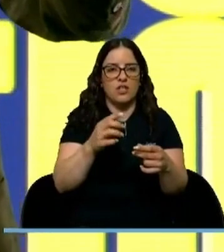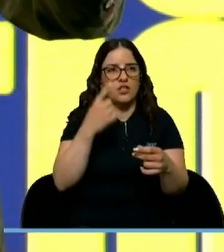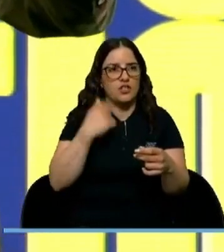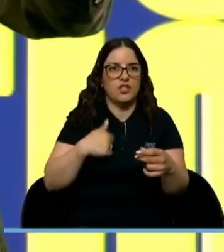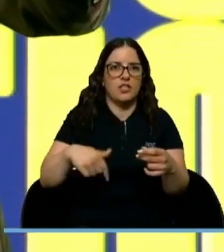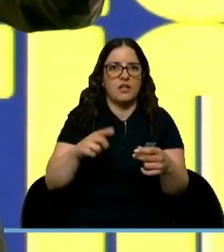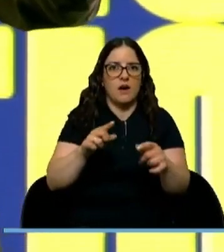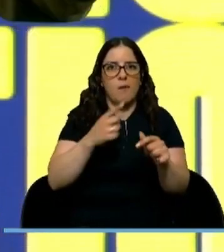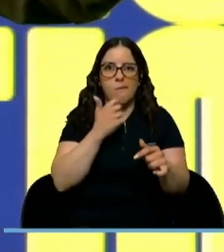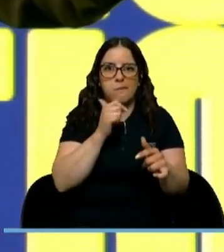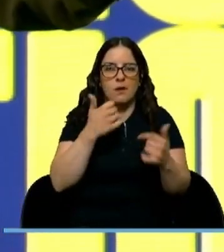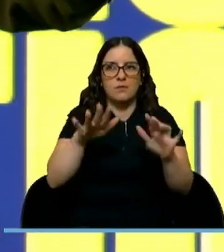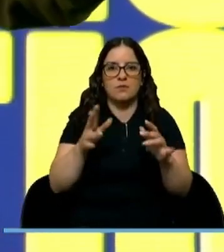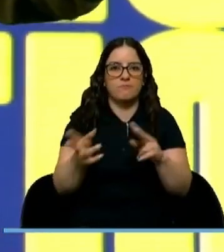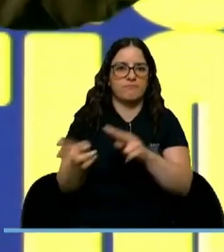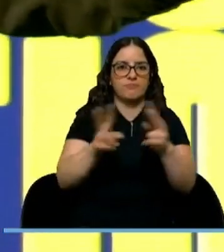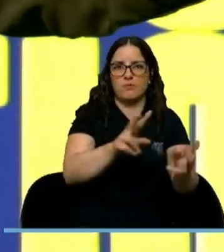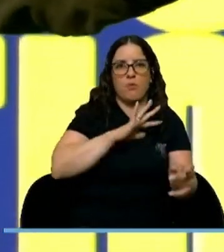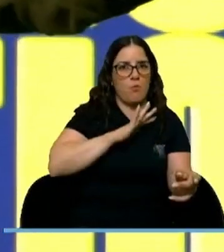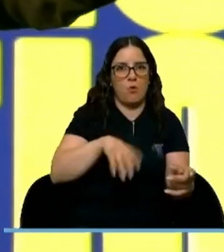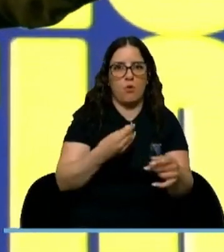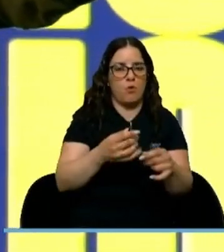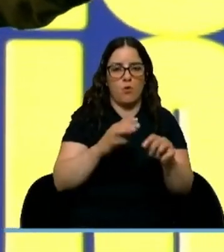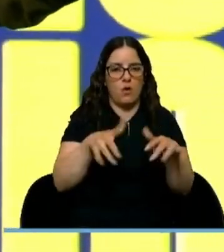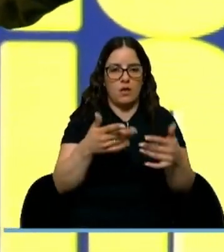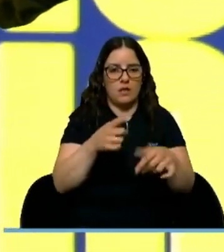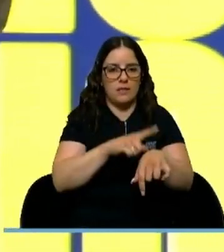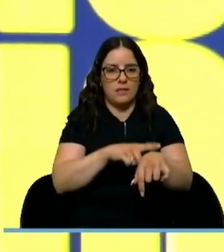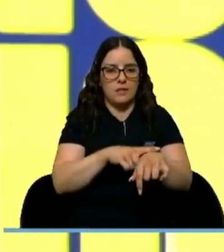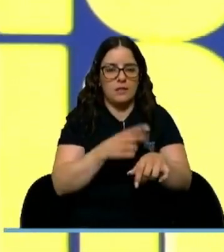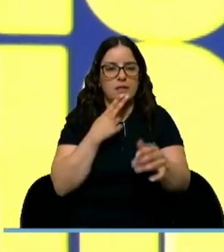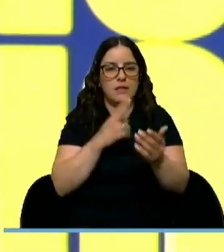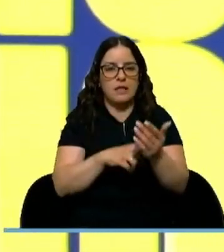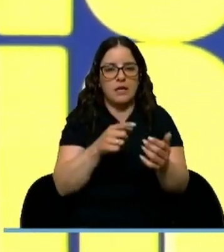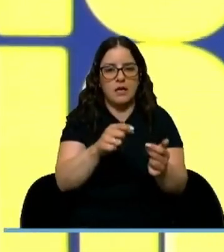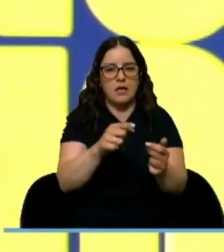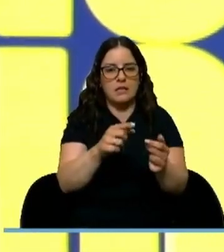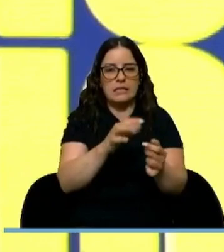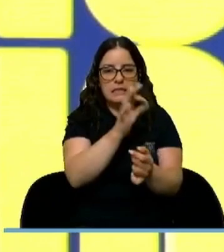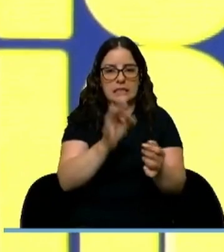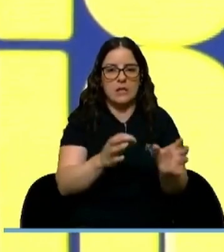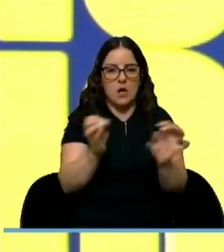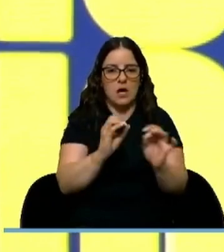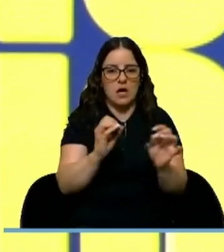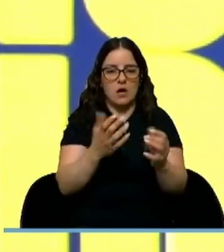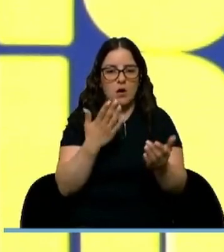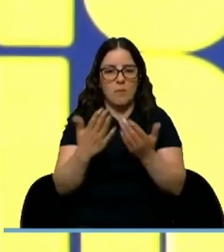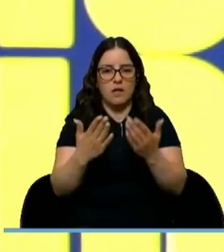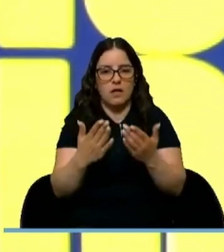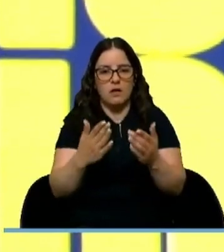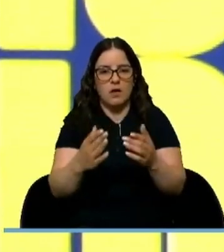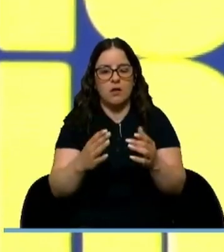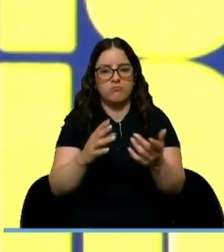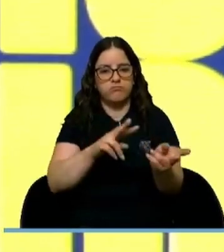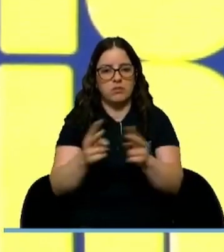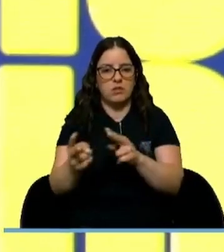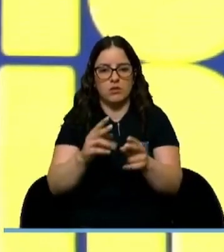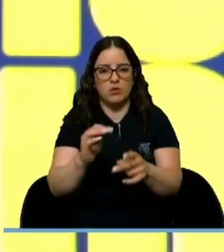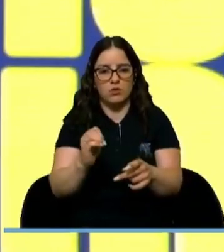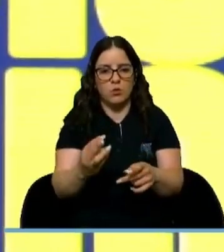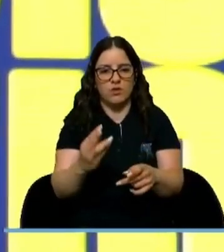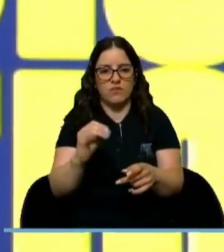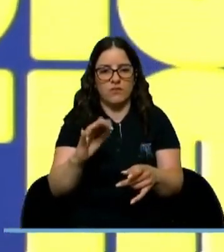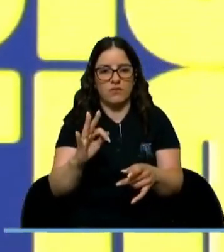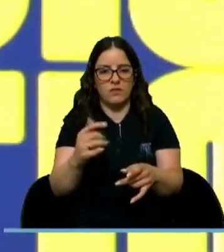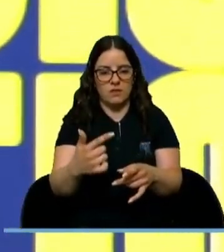mundo, em tempo real e sem pagar quase taxas. Quando comparado com transações Swift, por exemplo, com todas as entidades